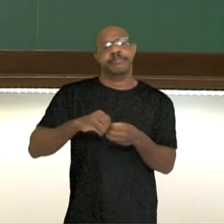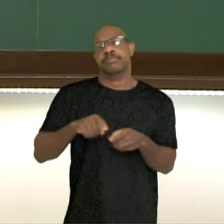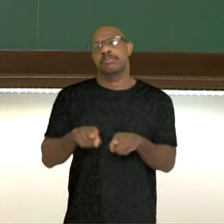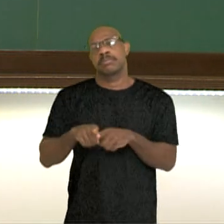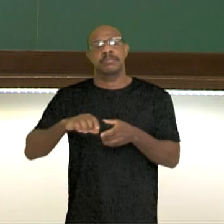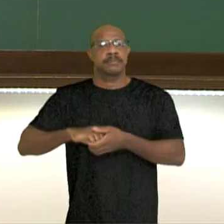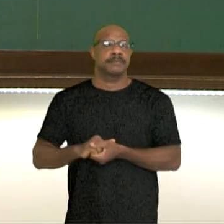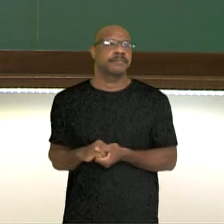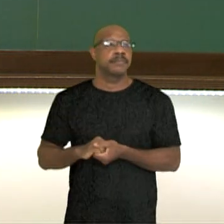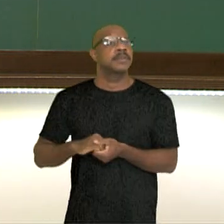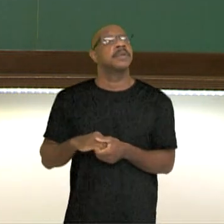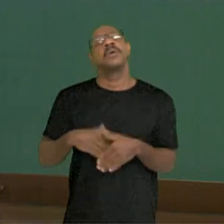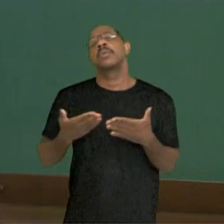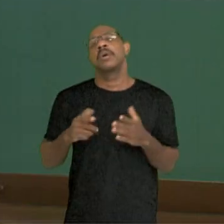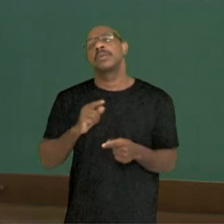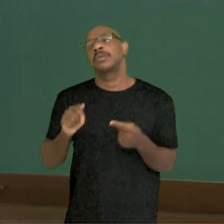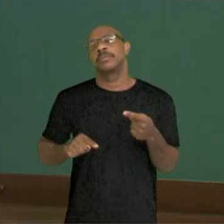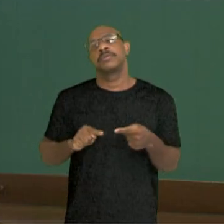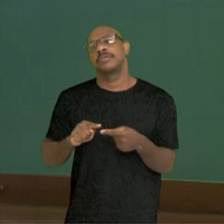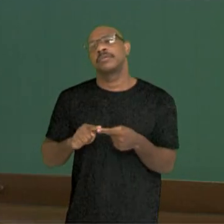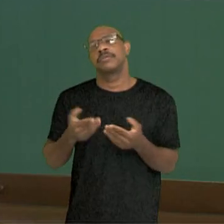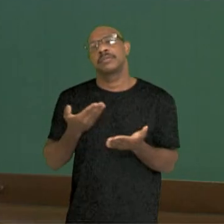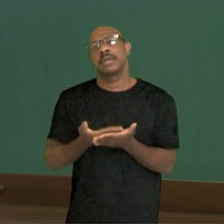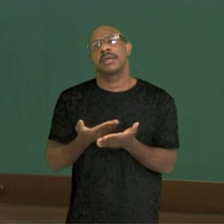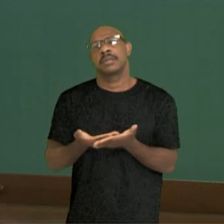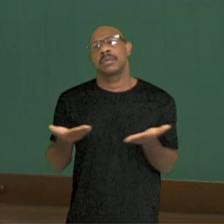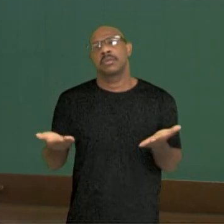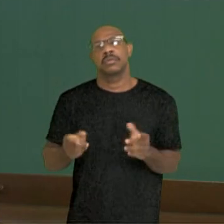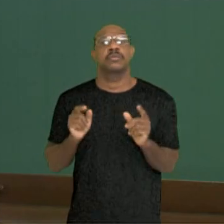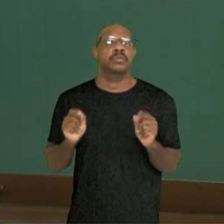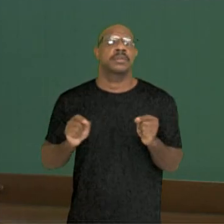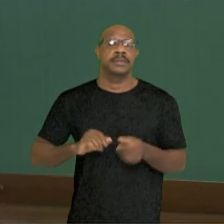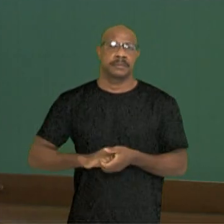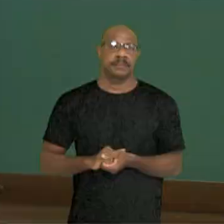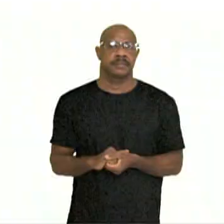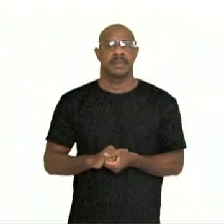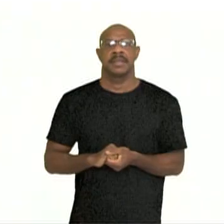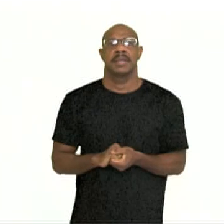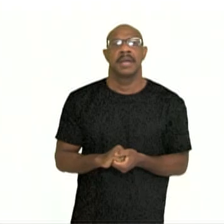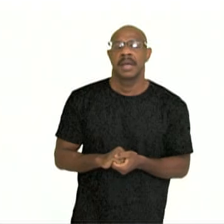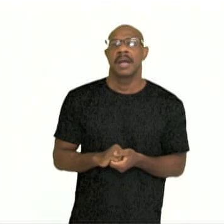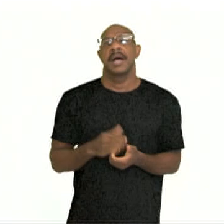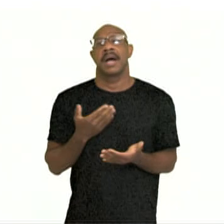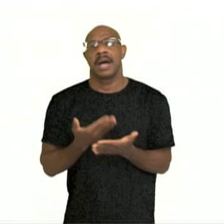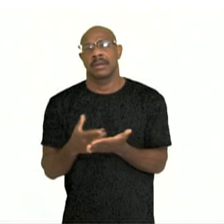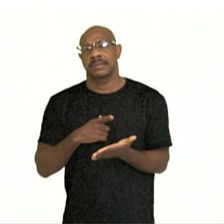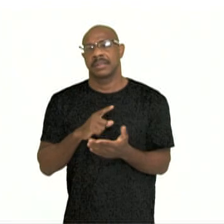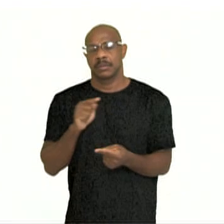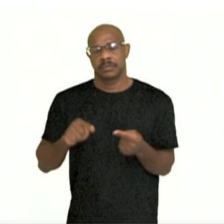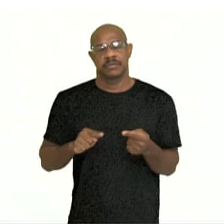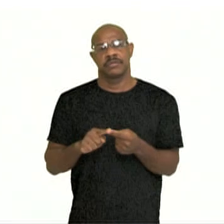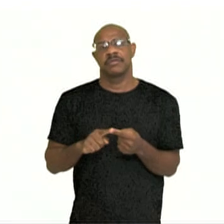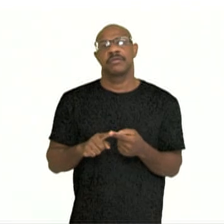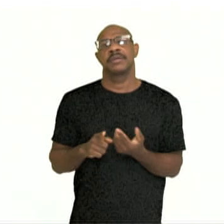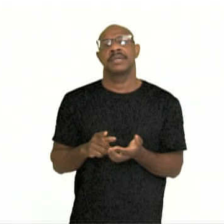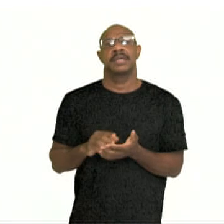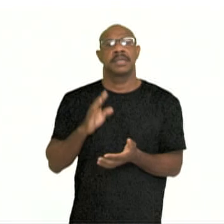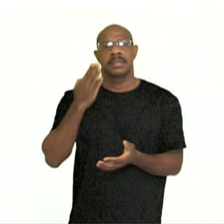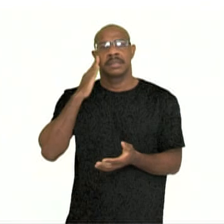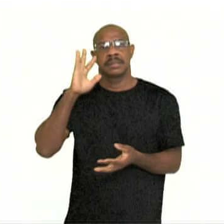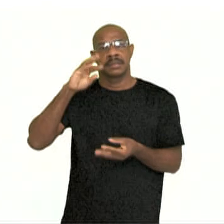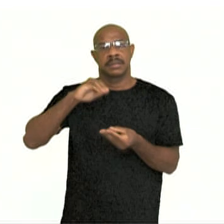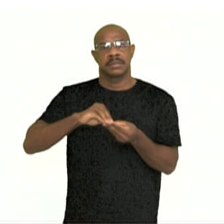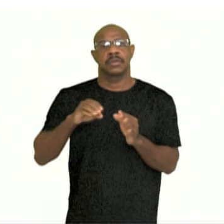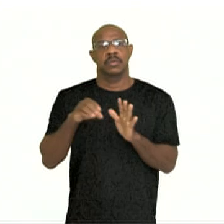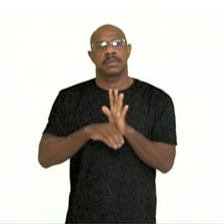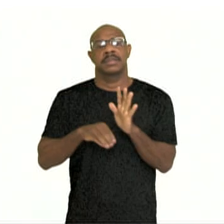bem. Quais são os objetivos, professor, desta aula? Claro, toda aula tem o seu objetivo: compreender os conceitos e fundamentos